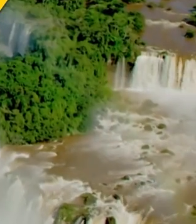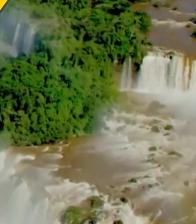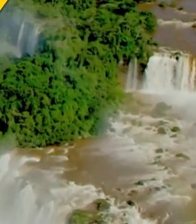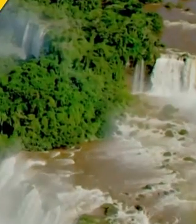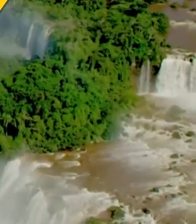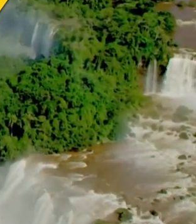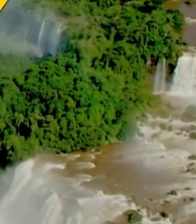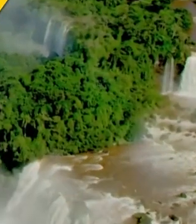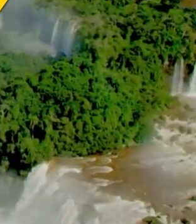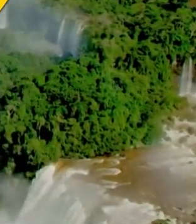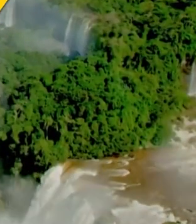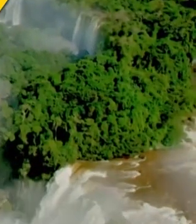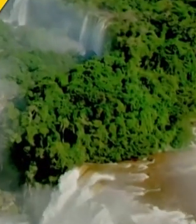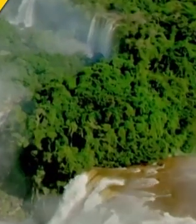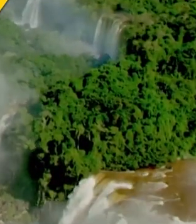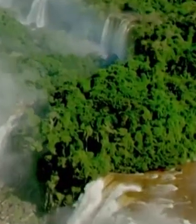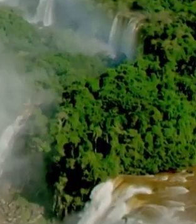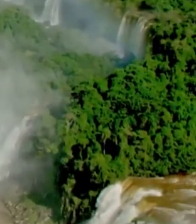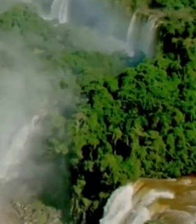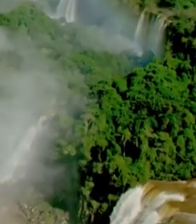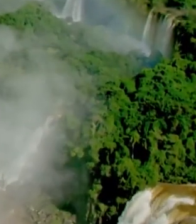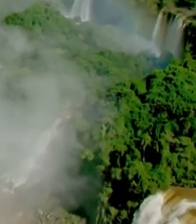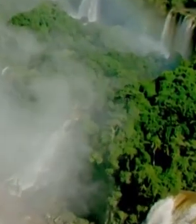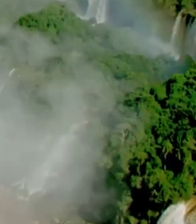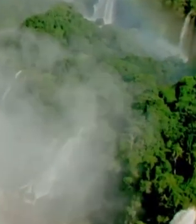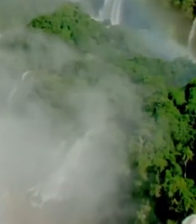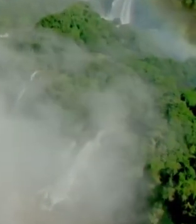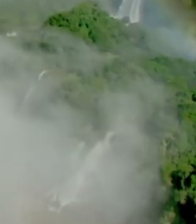Transcrição Legendas Pedro Negri